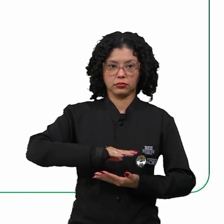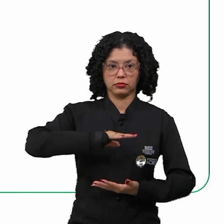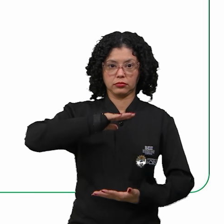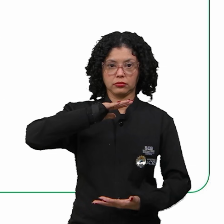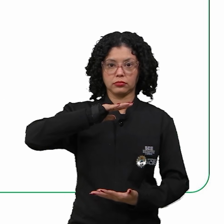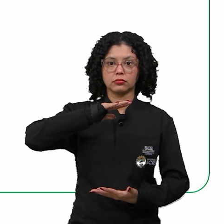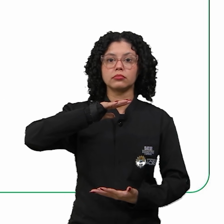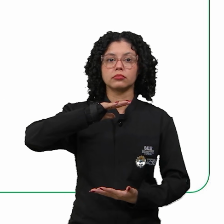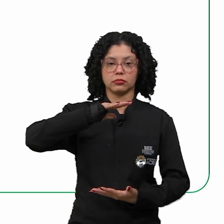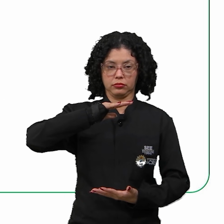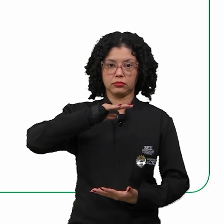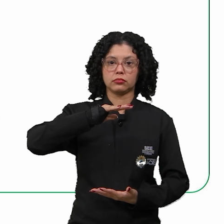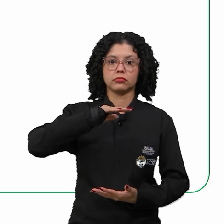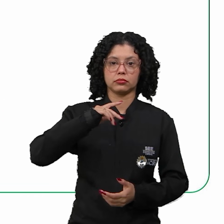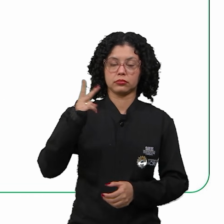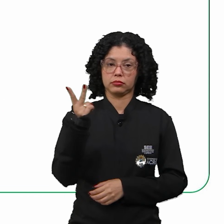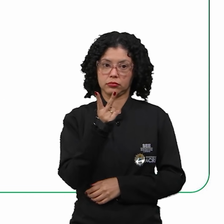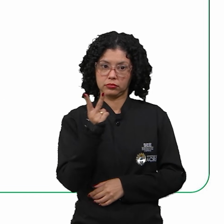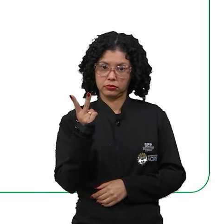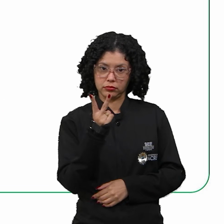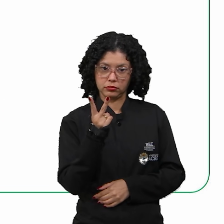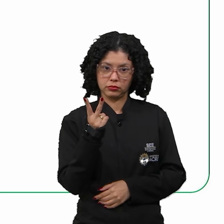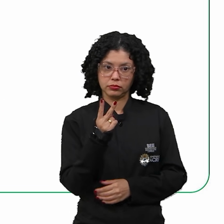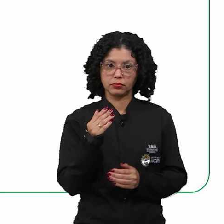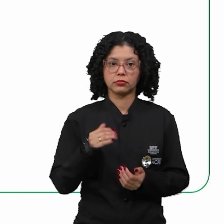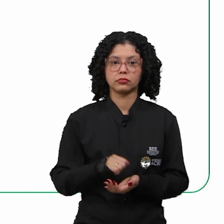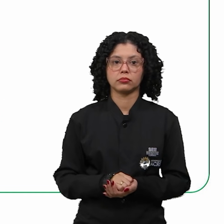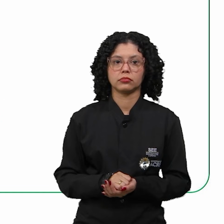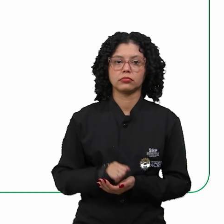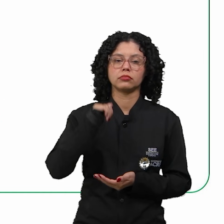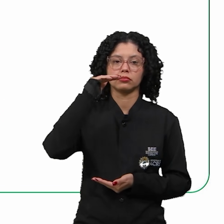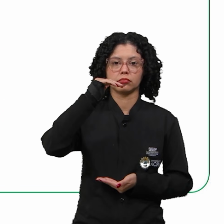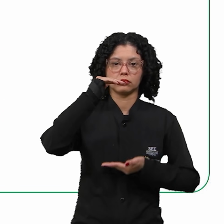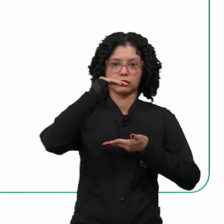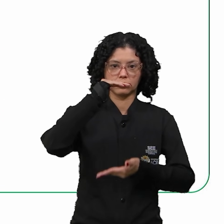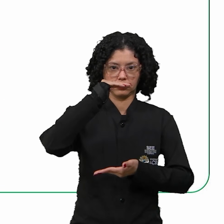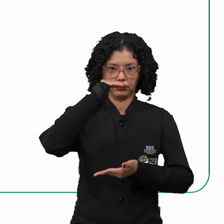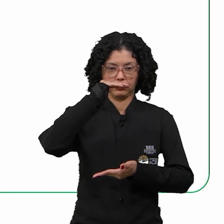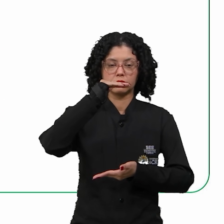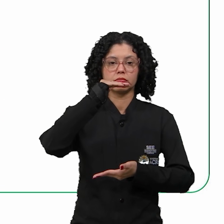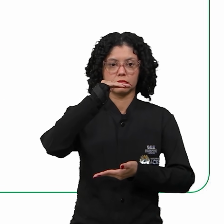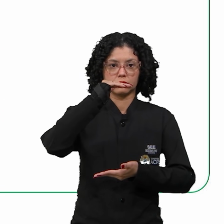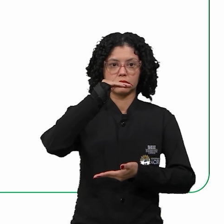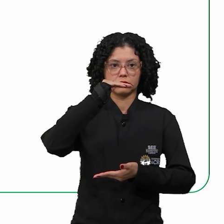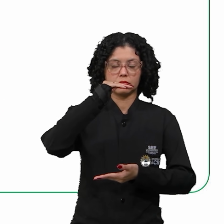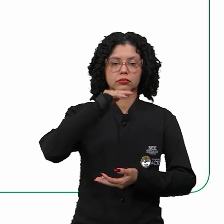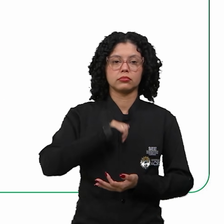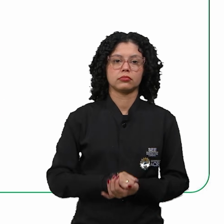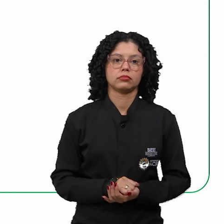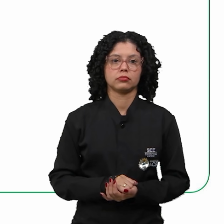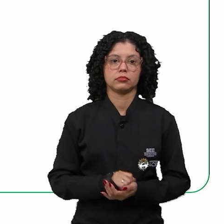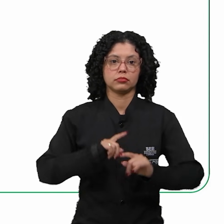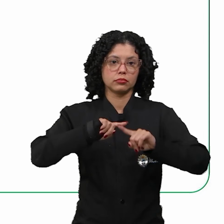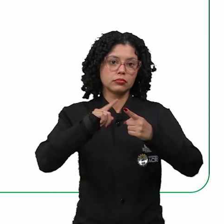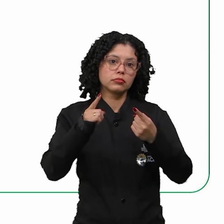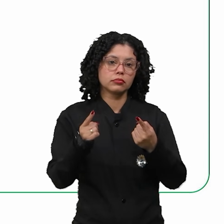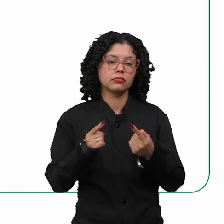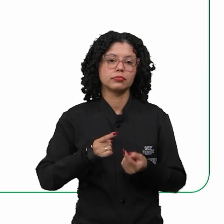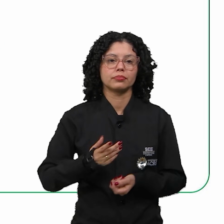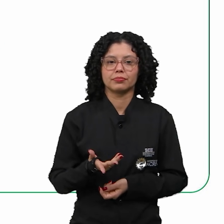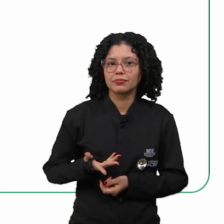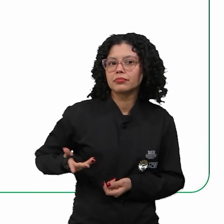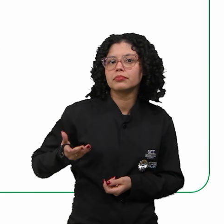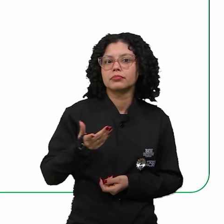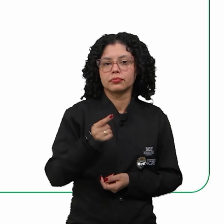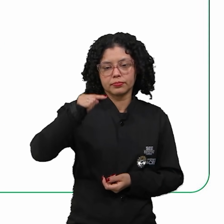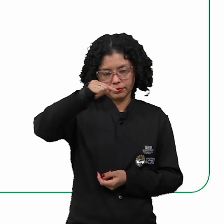a sua base, ele possui 2 bases, tal qual um prisma, mas aqui a base dele é